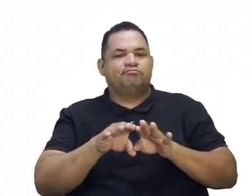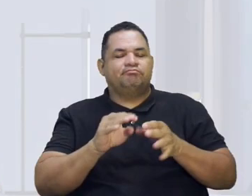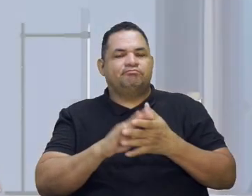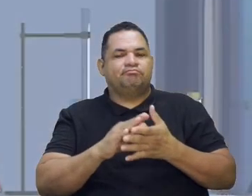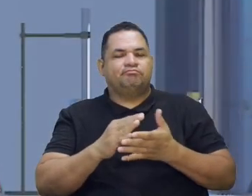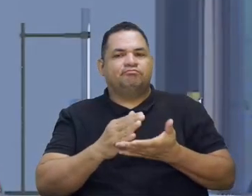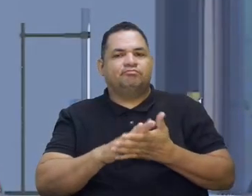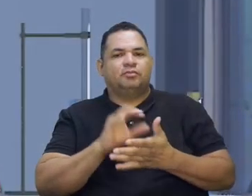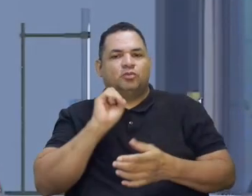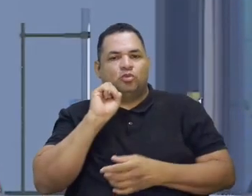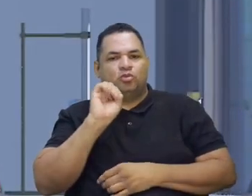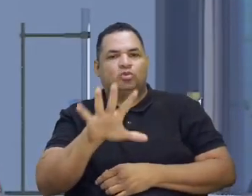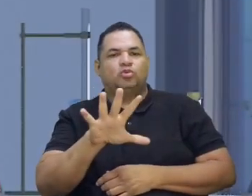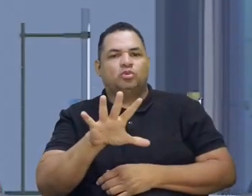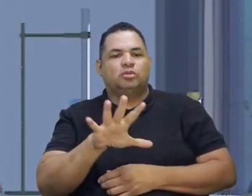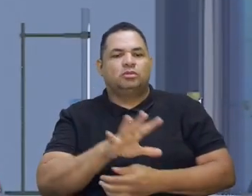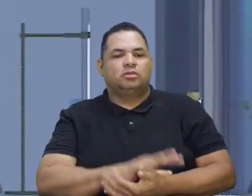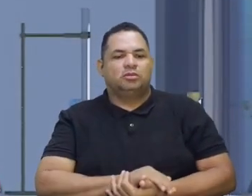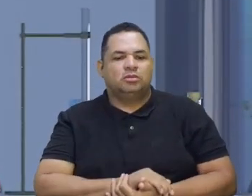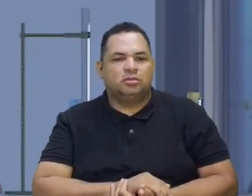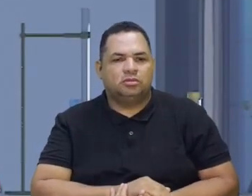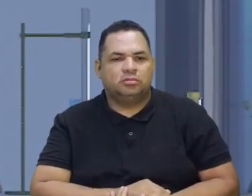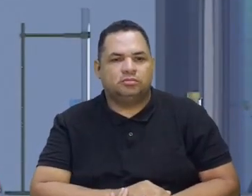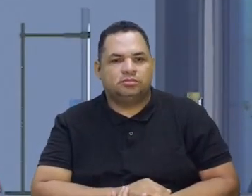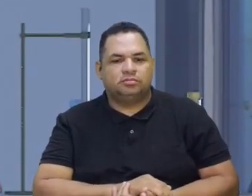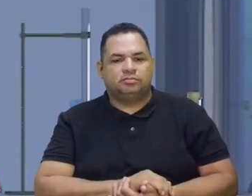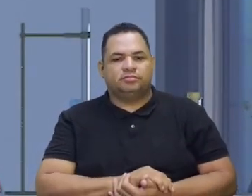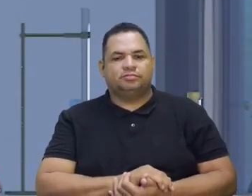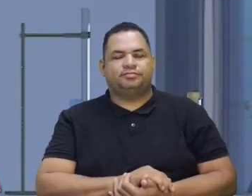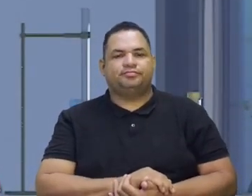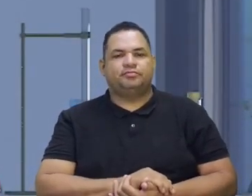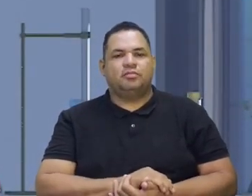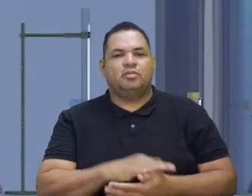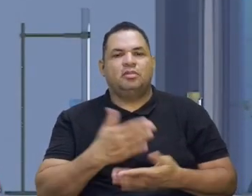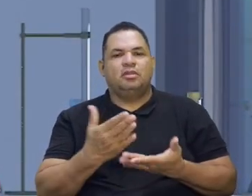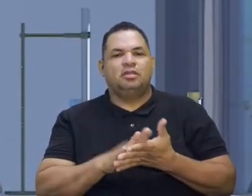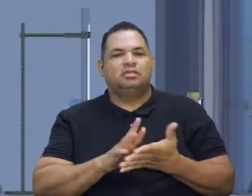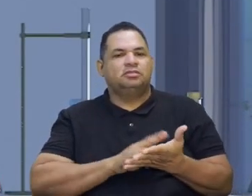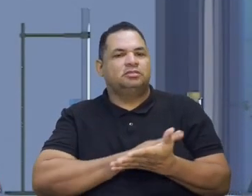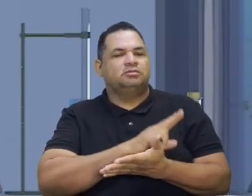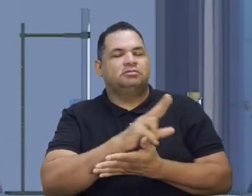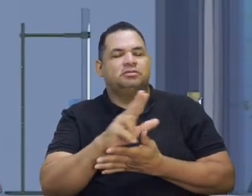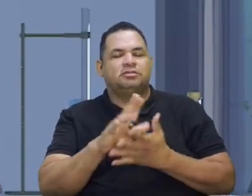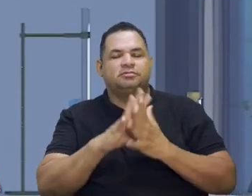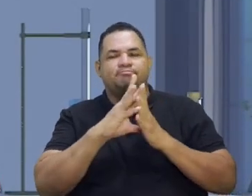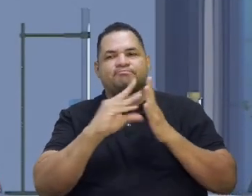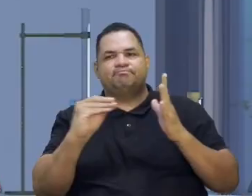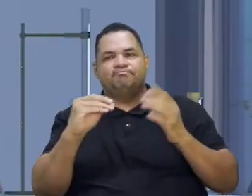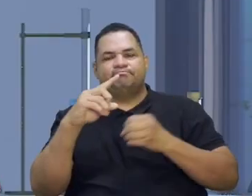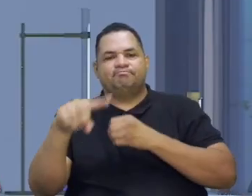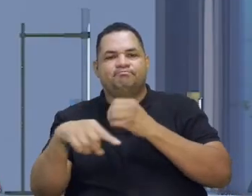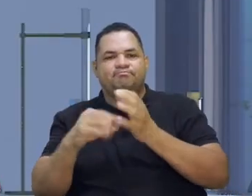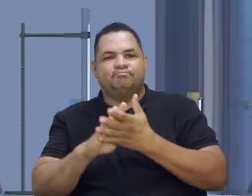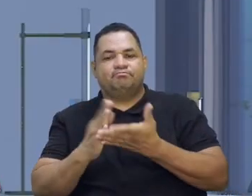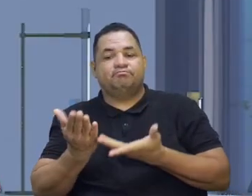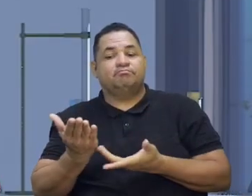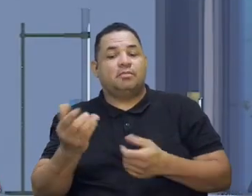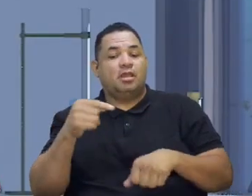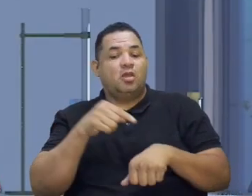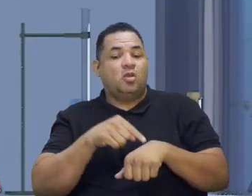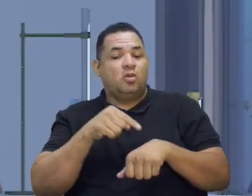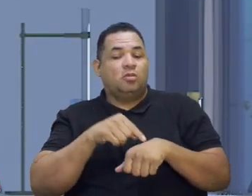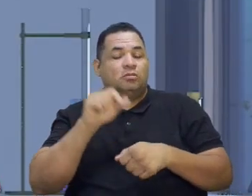na forma de luz, né? Liberavam um fóton. Galerinha, é muito modelo atômico. Agora você vai lá